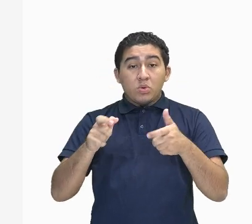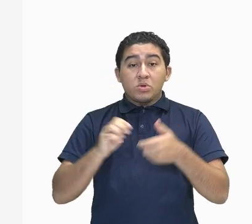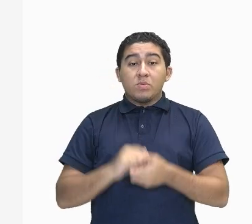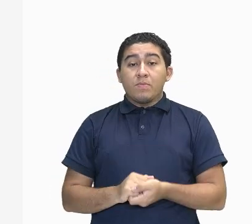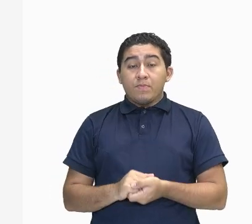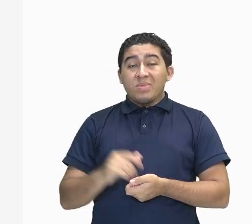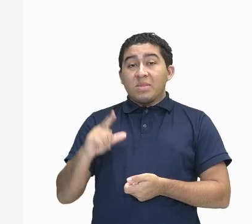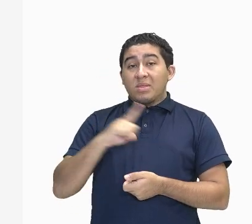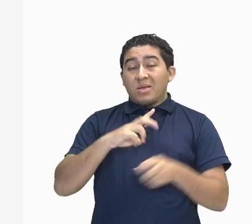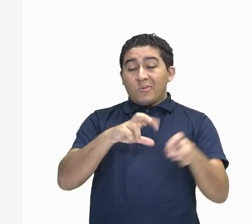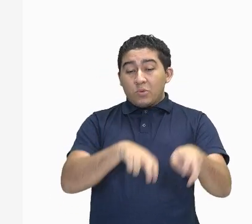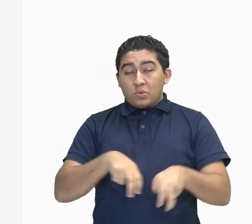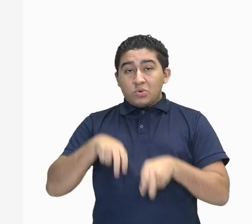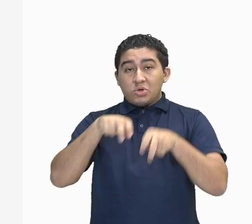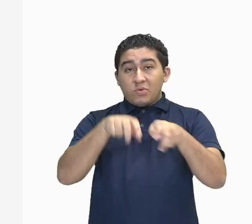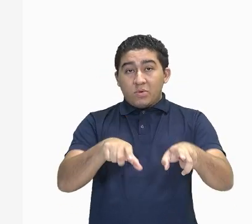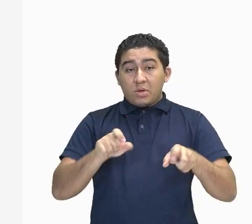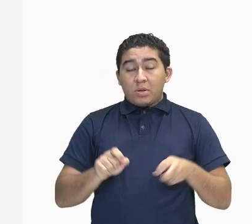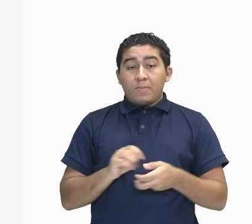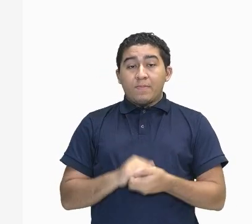tem o cultivo da